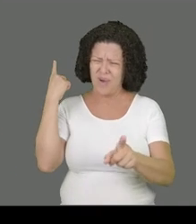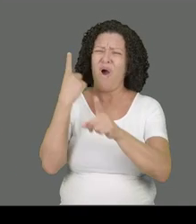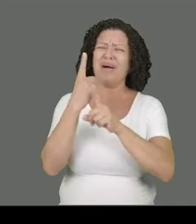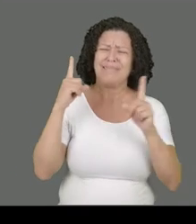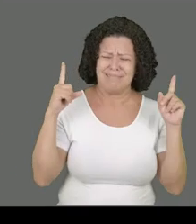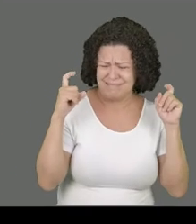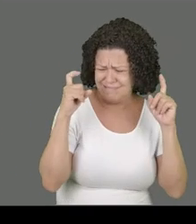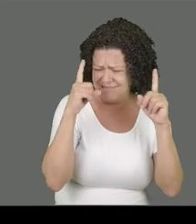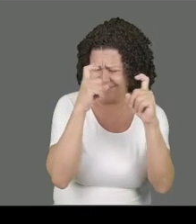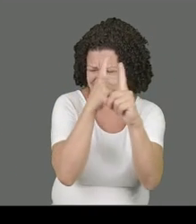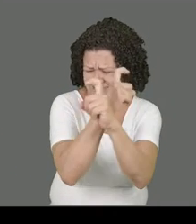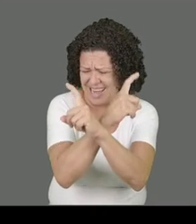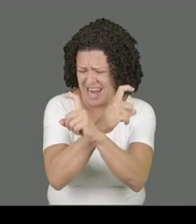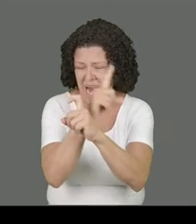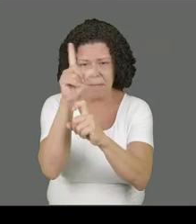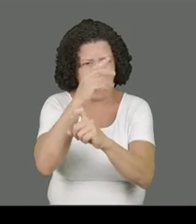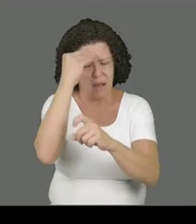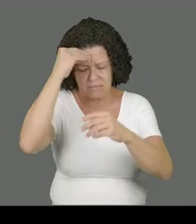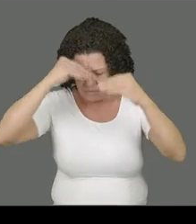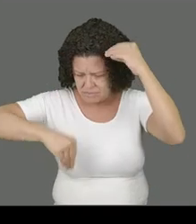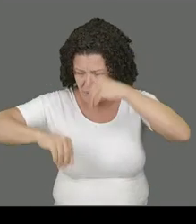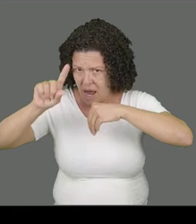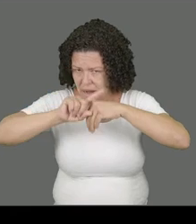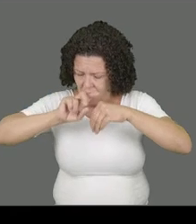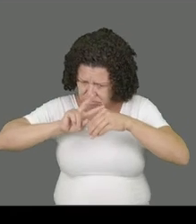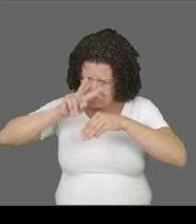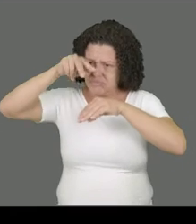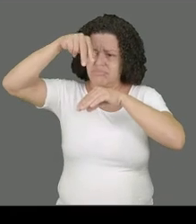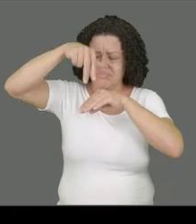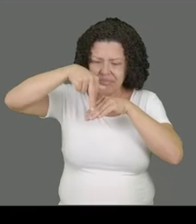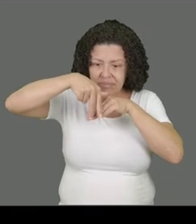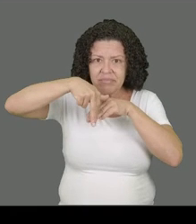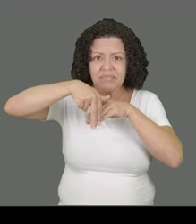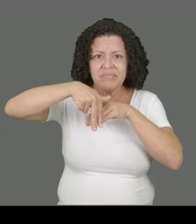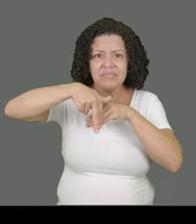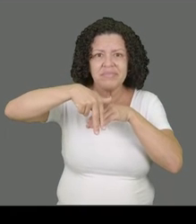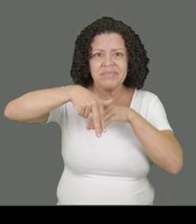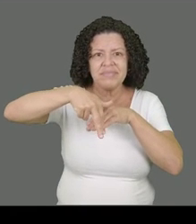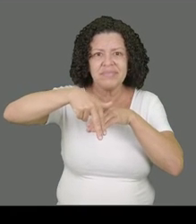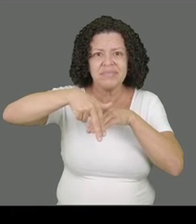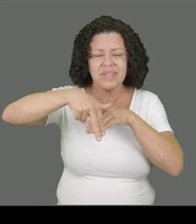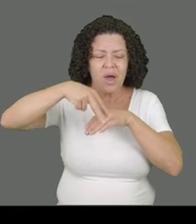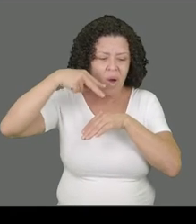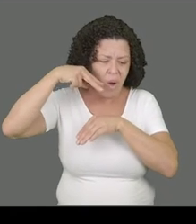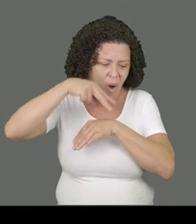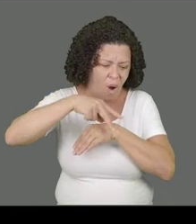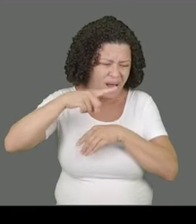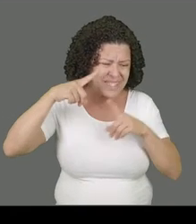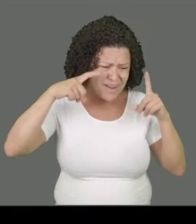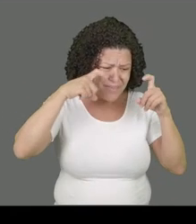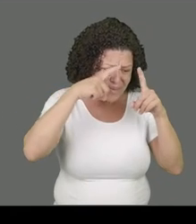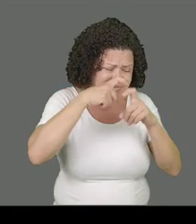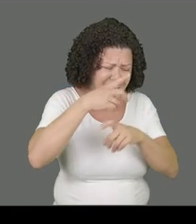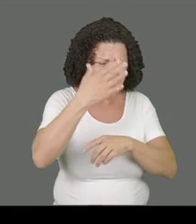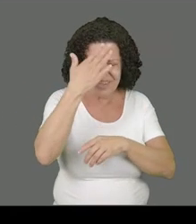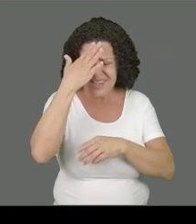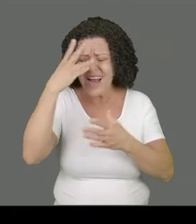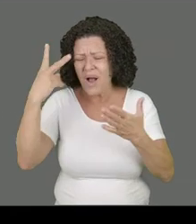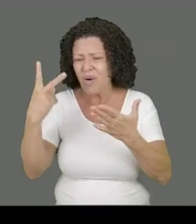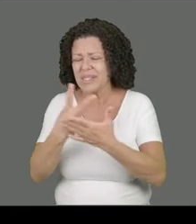com pedras. Sim, existirão pedras no caminho. Olha para essas